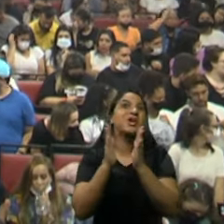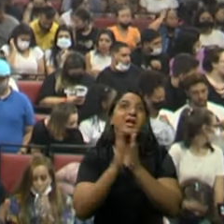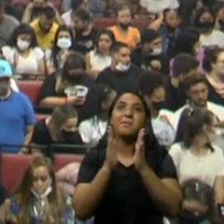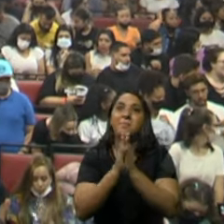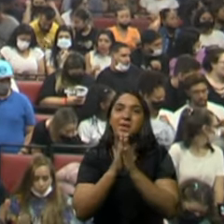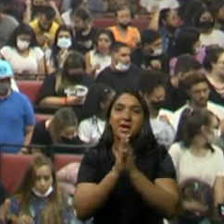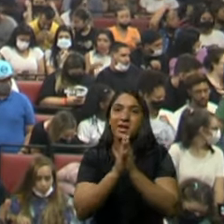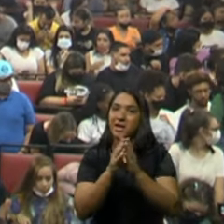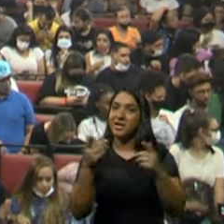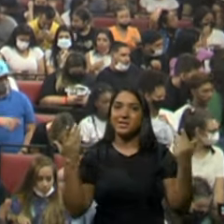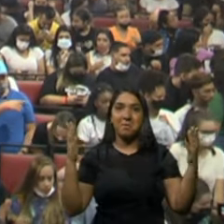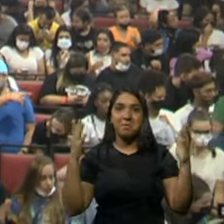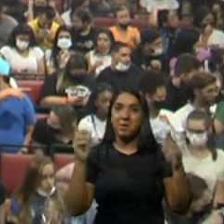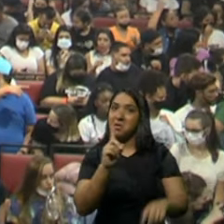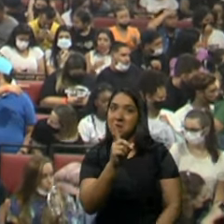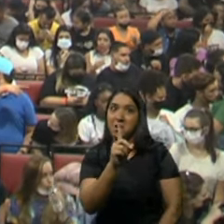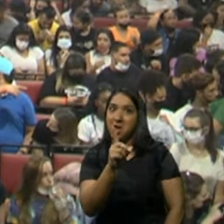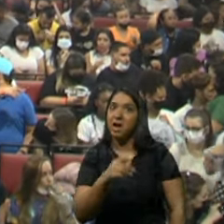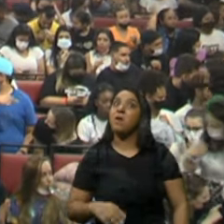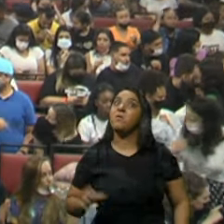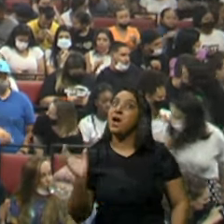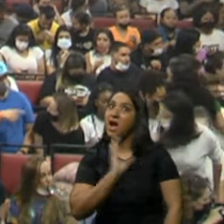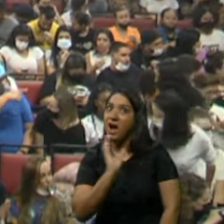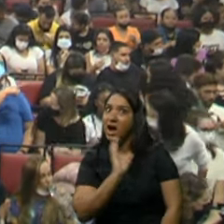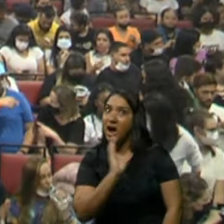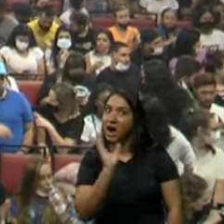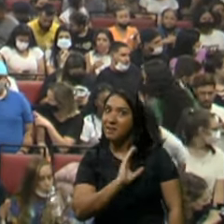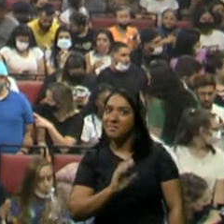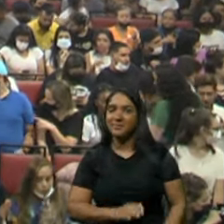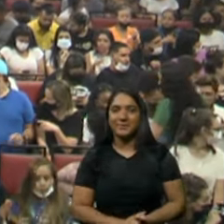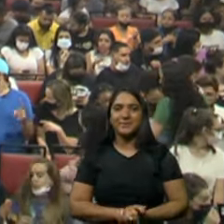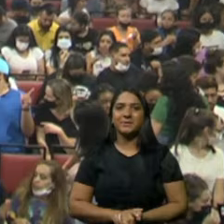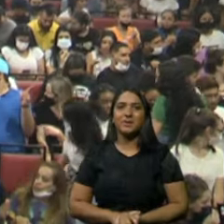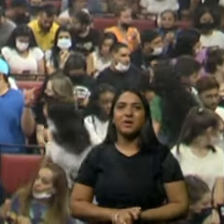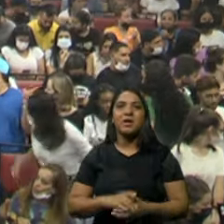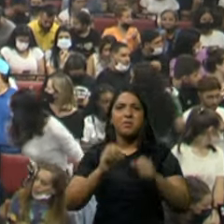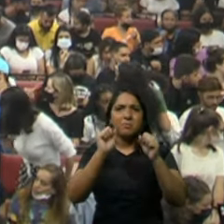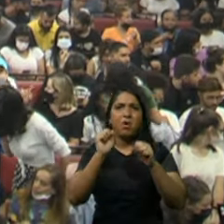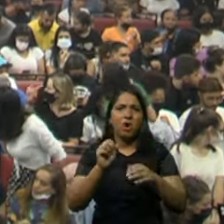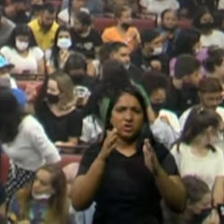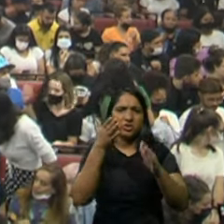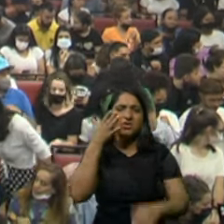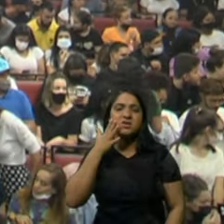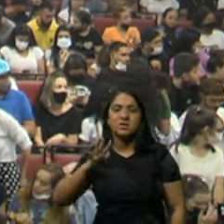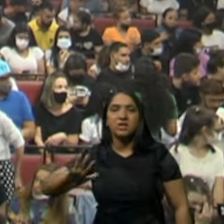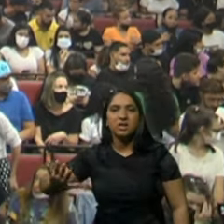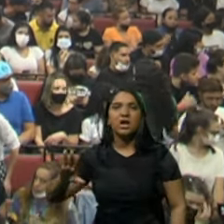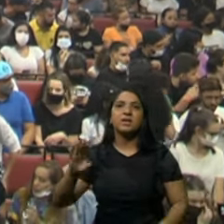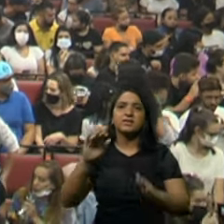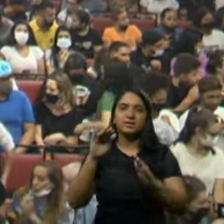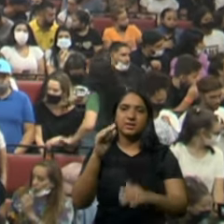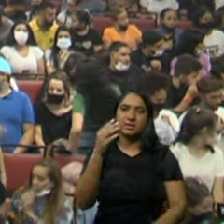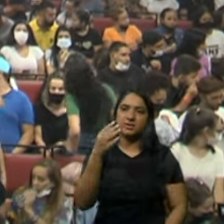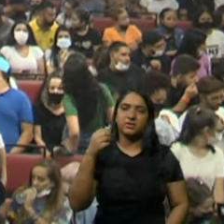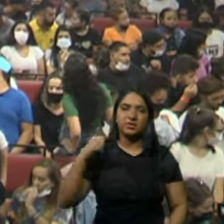é daquele lado lá isso pronto fica todo mundo no cantinho hoje isso